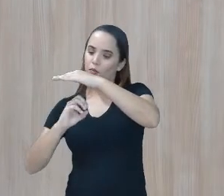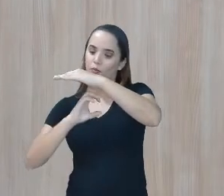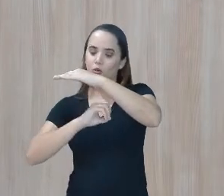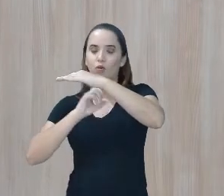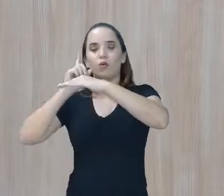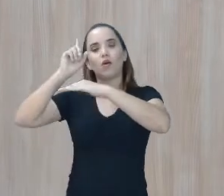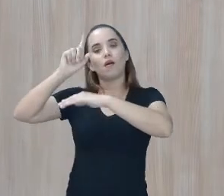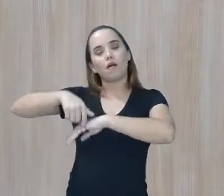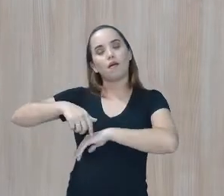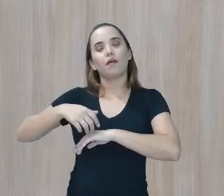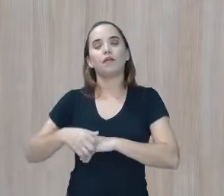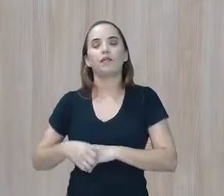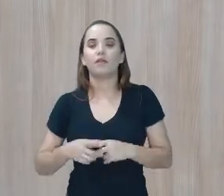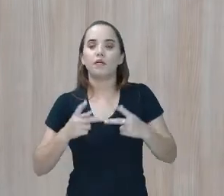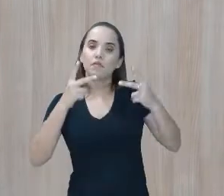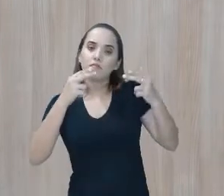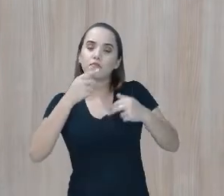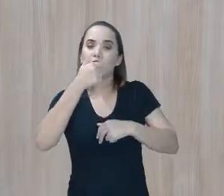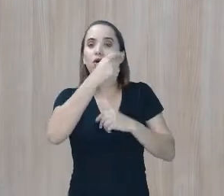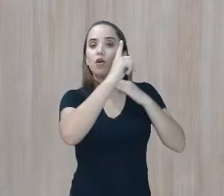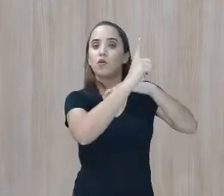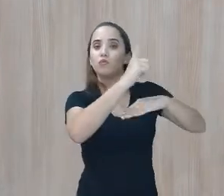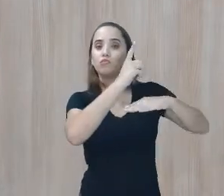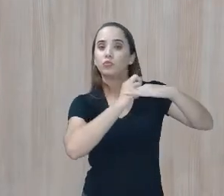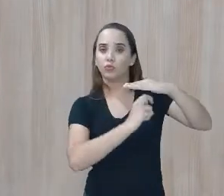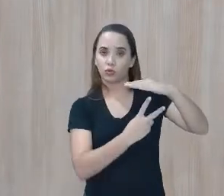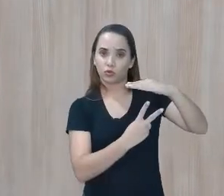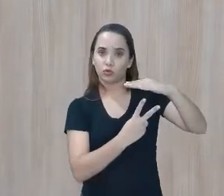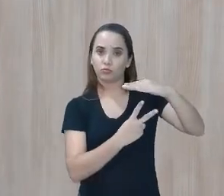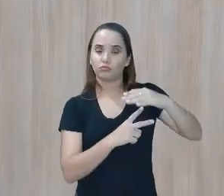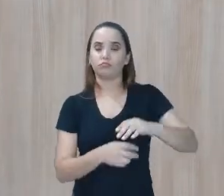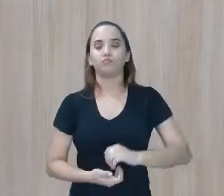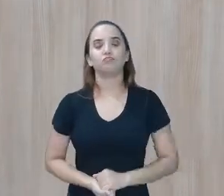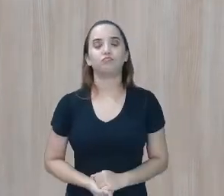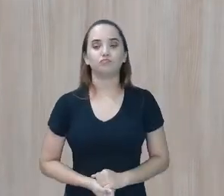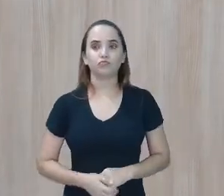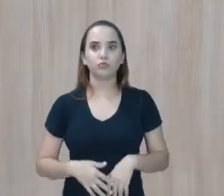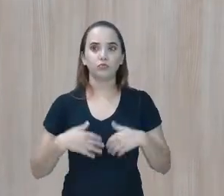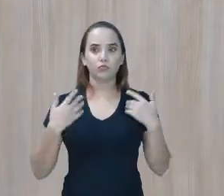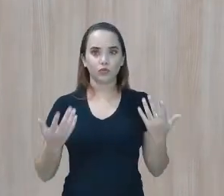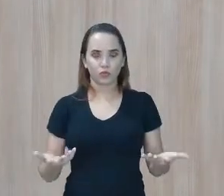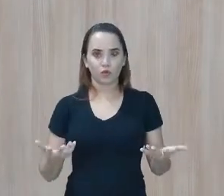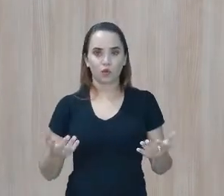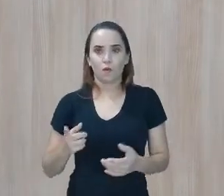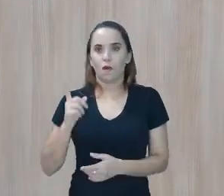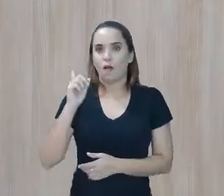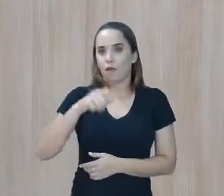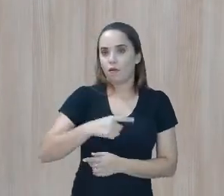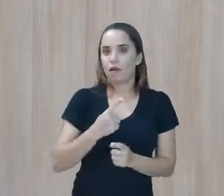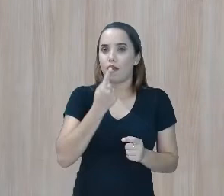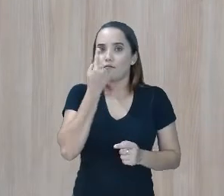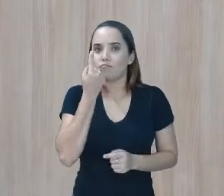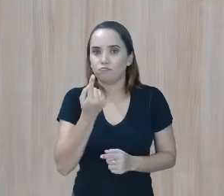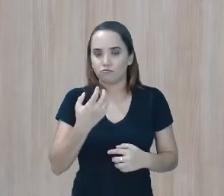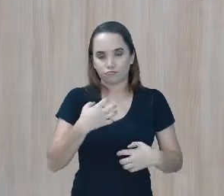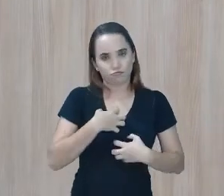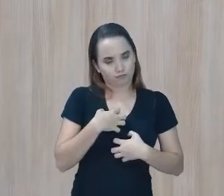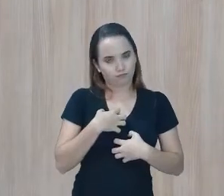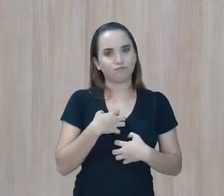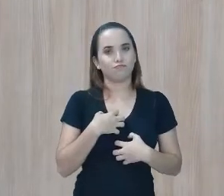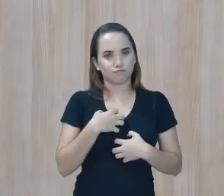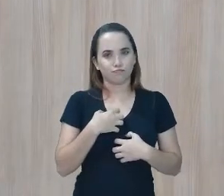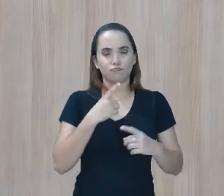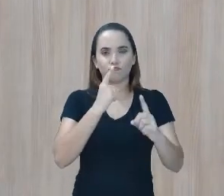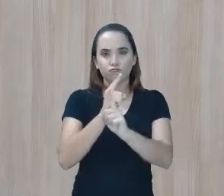2 e também será, nesse caso, uma fração decimal. Então, isso é uma das formas que a gente tem